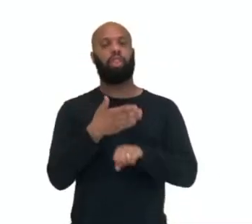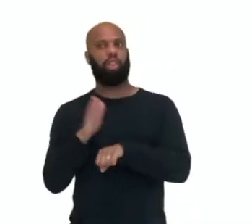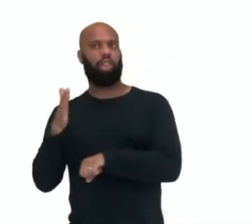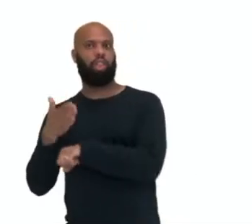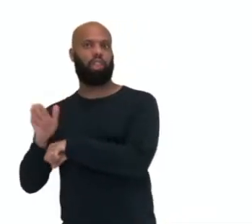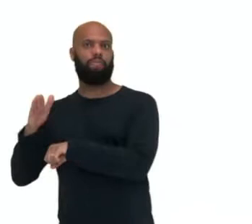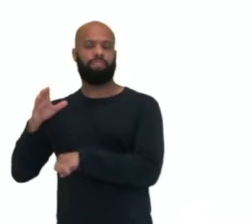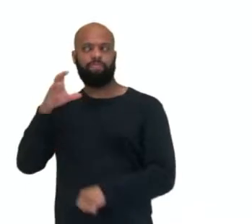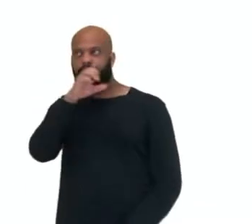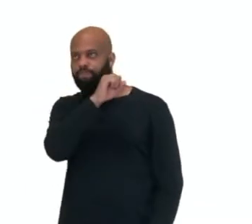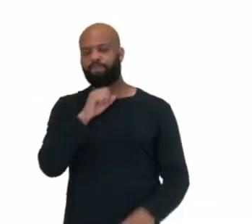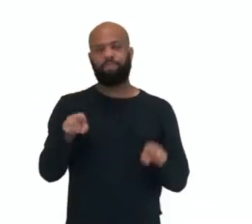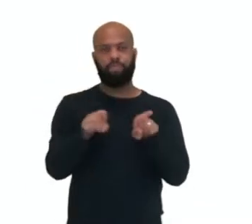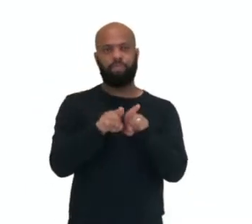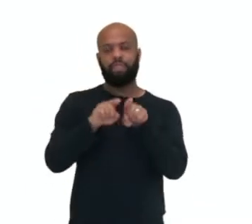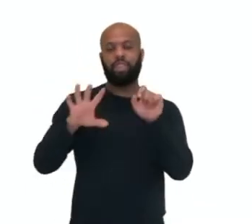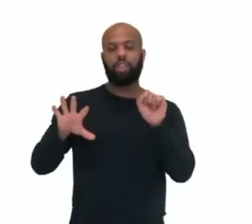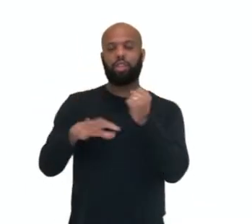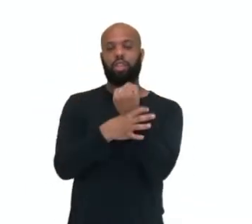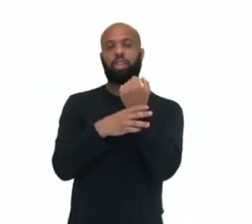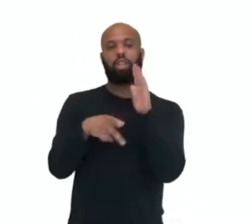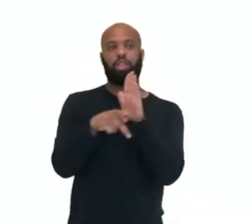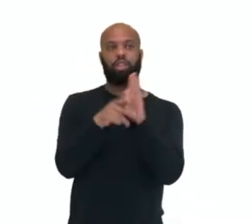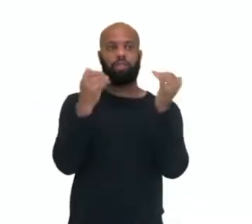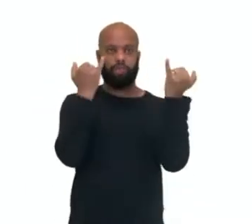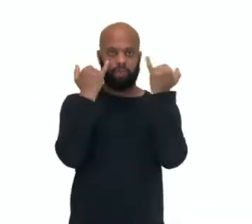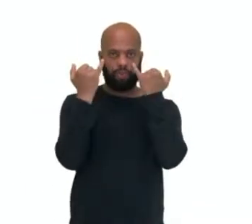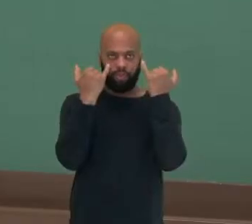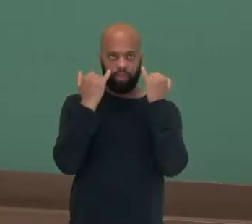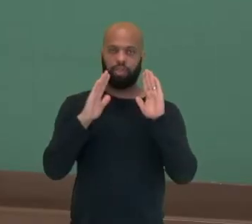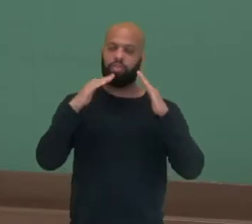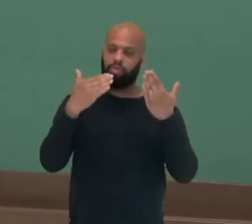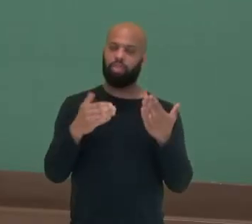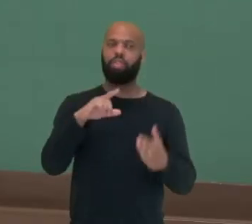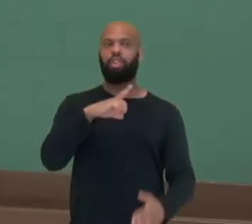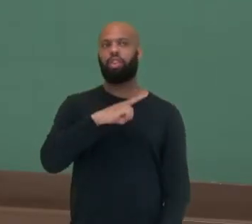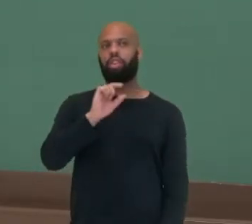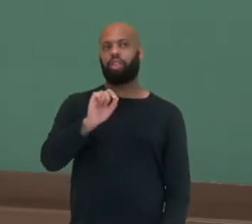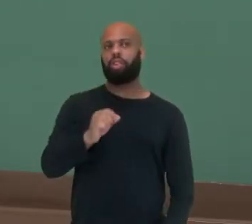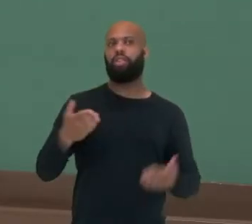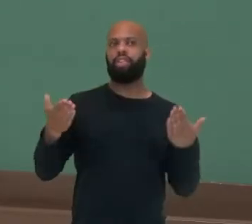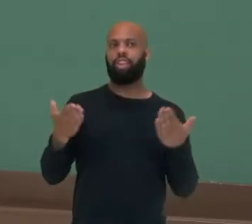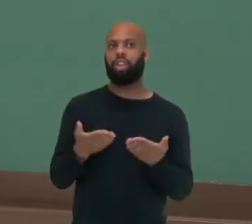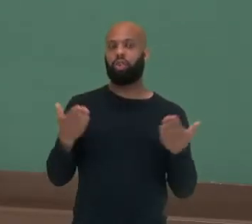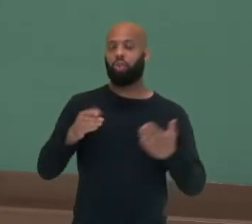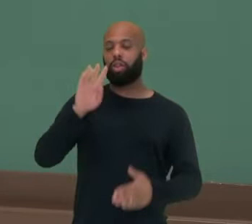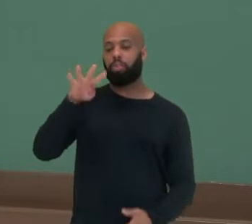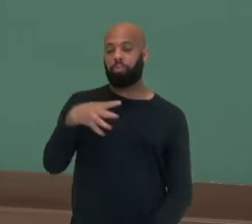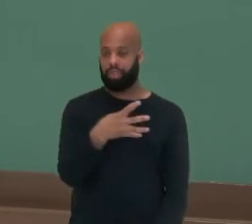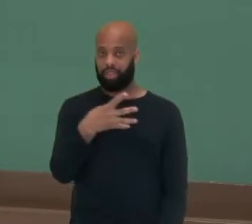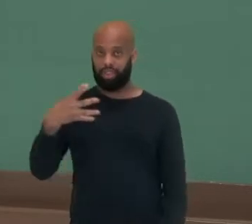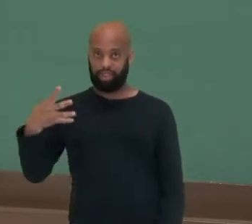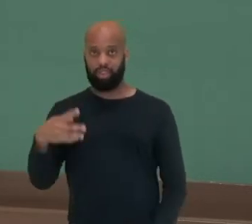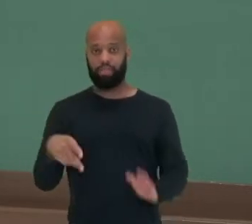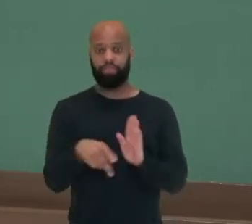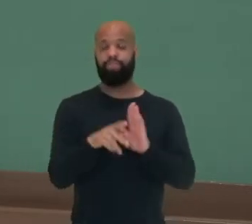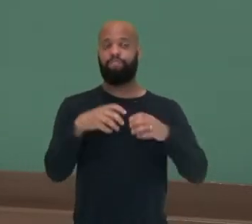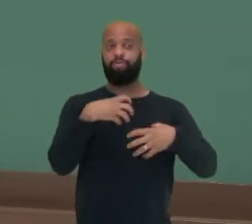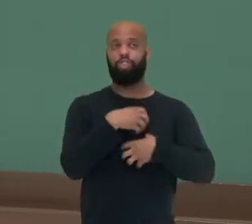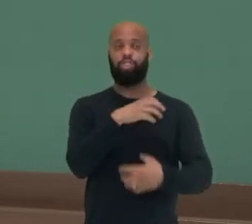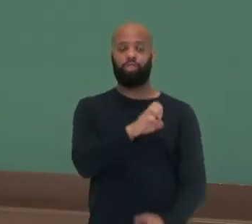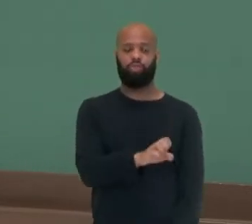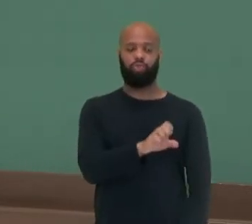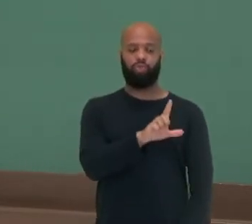praticidade e também segurança dos seus dados? Bem, nós estamos citando planilha eletrônica, porém, existem algumas empresas